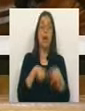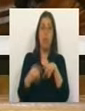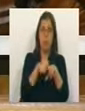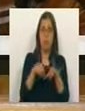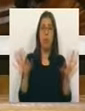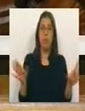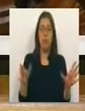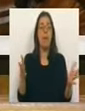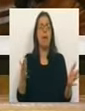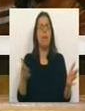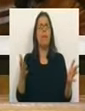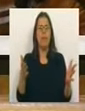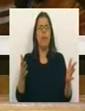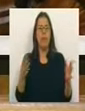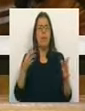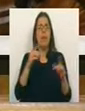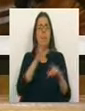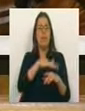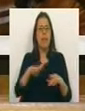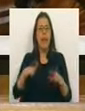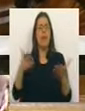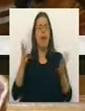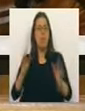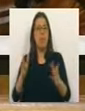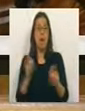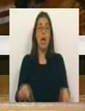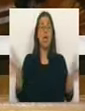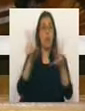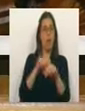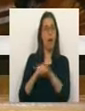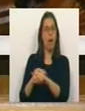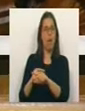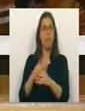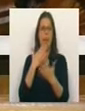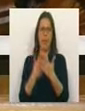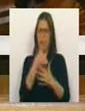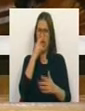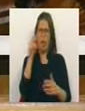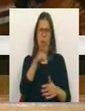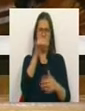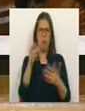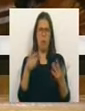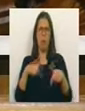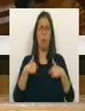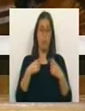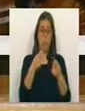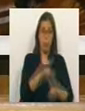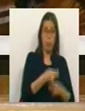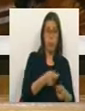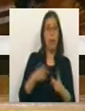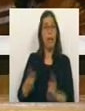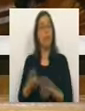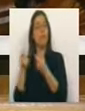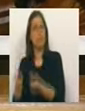políticas, longe do saber da ciência e da inovação, conferem sinais errados aos produtores e aos